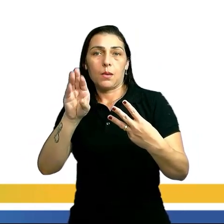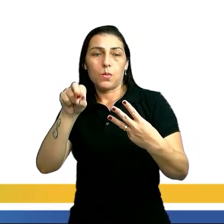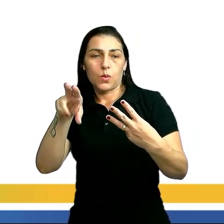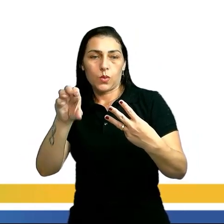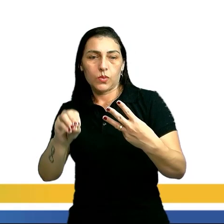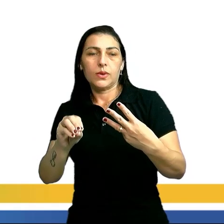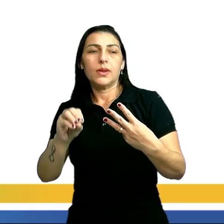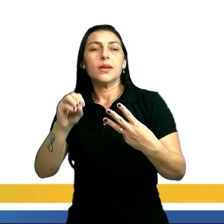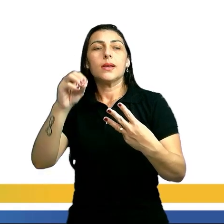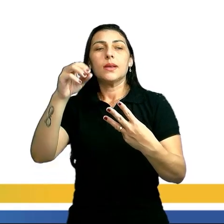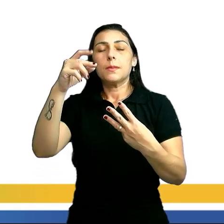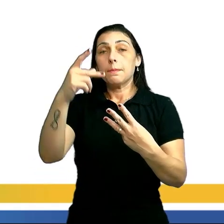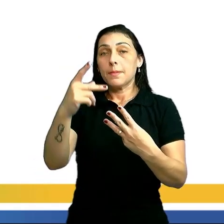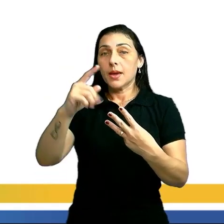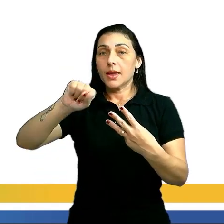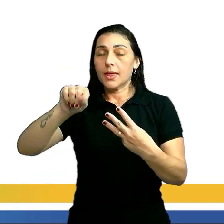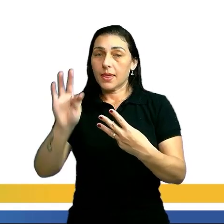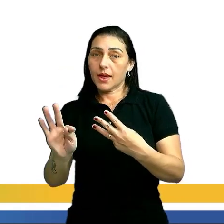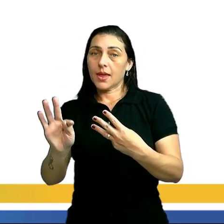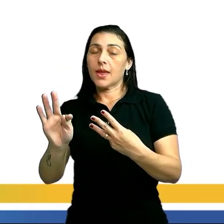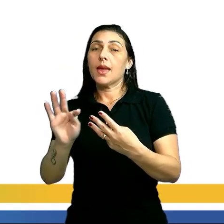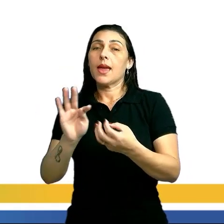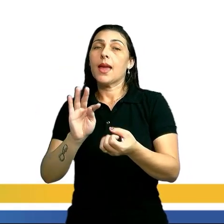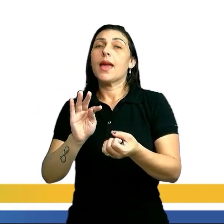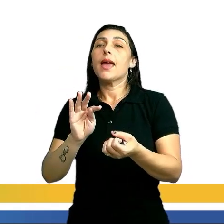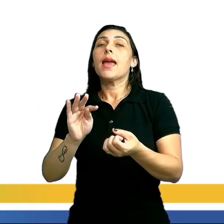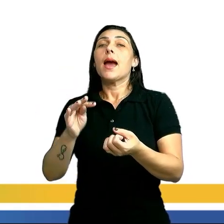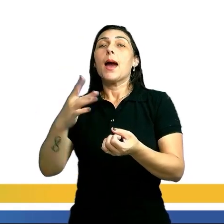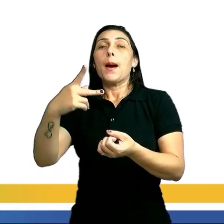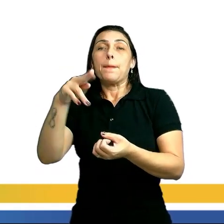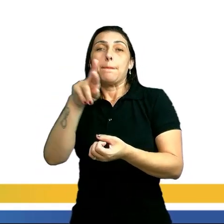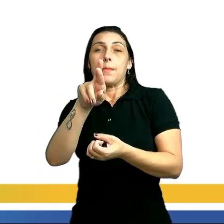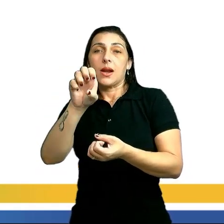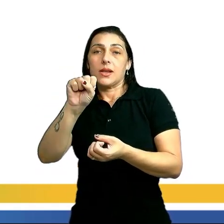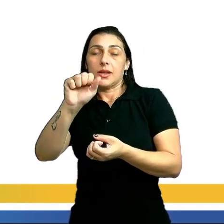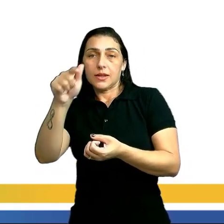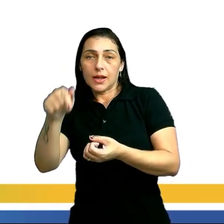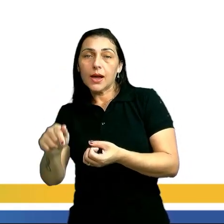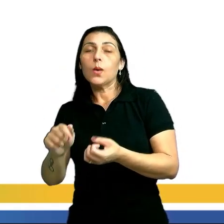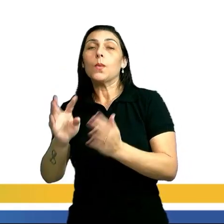PT que vocês veem aí, é a pressão, a temperatura e a